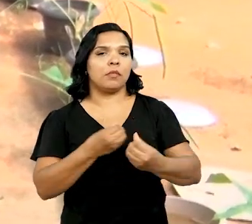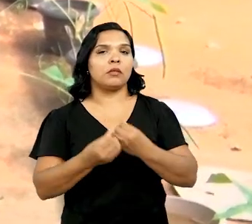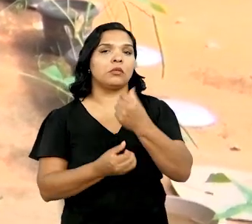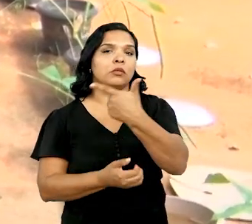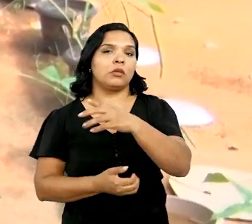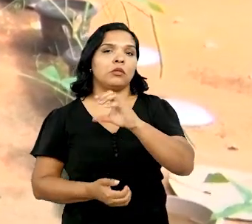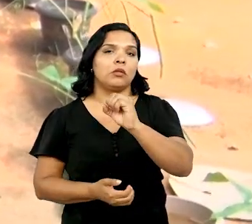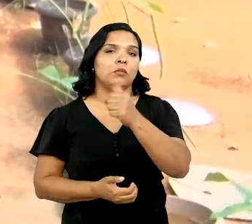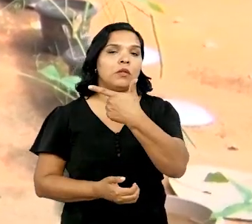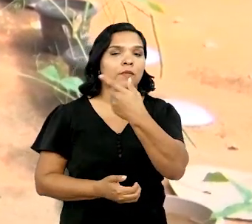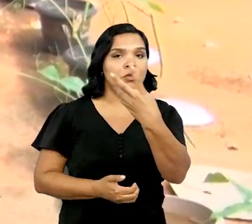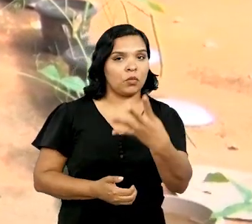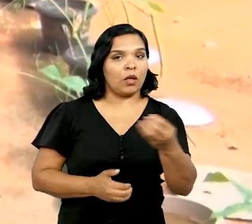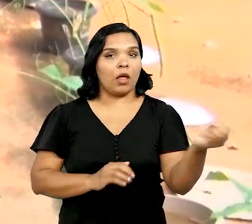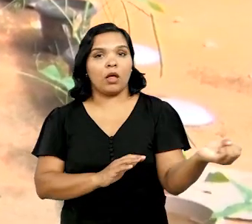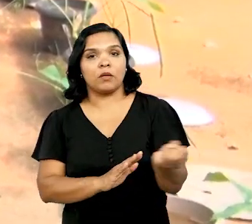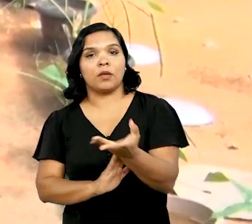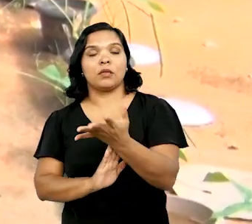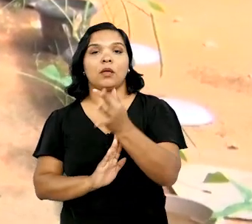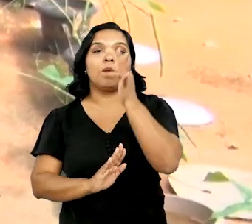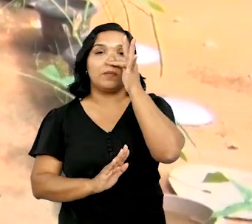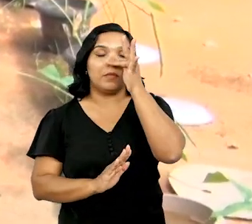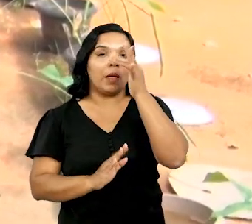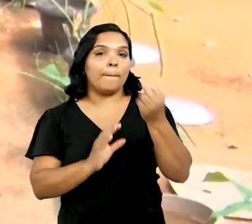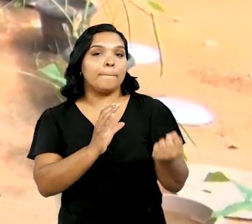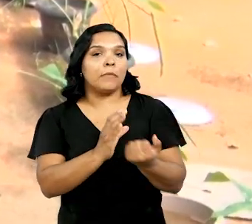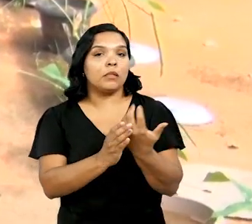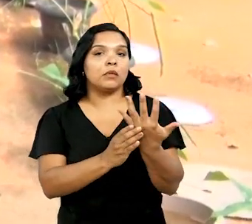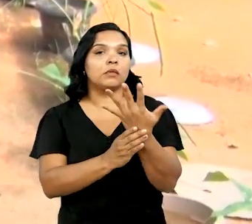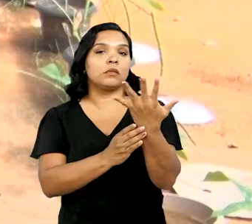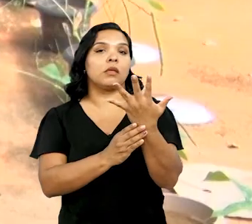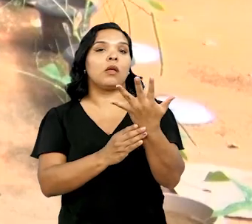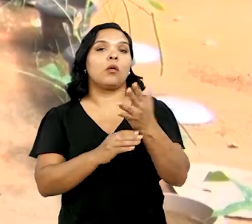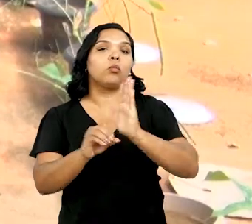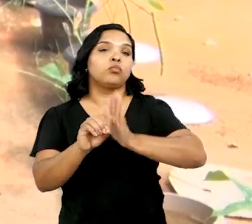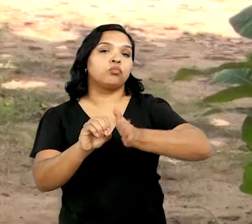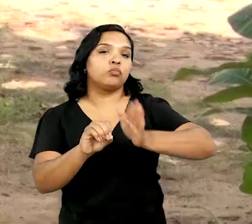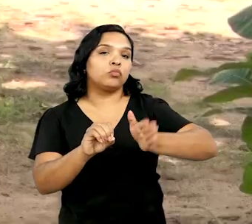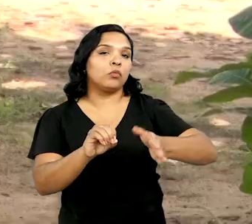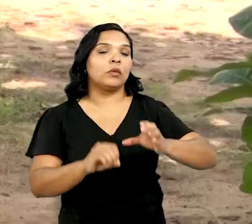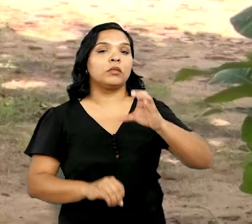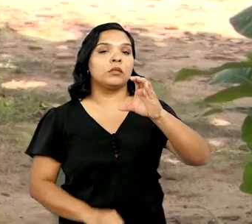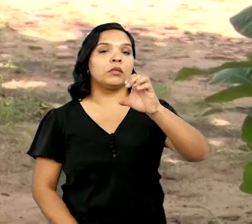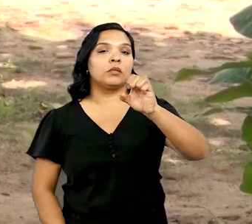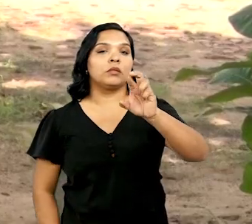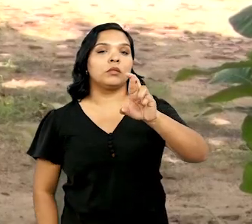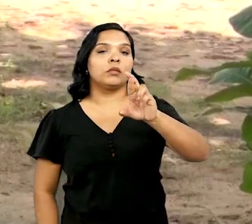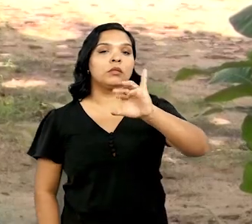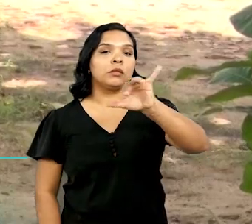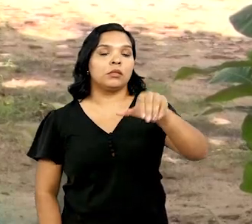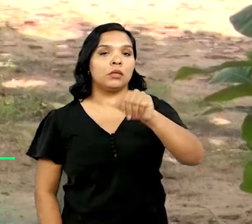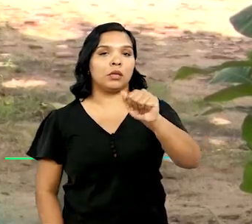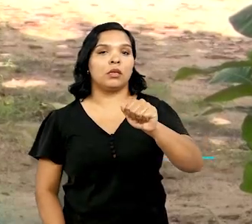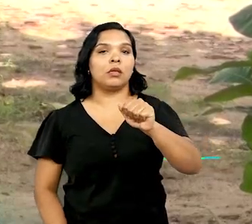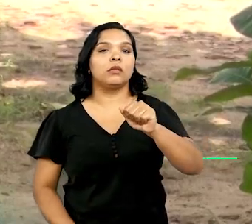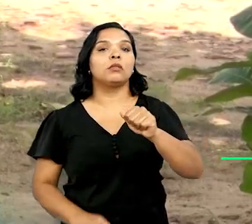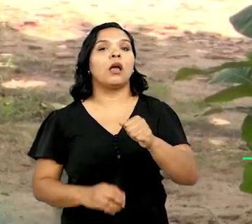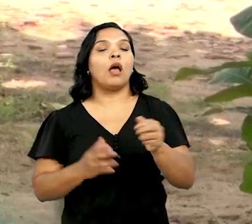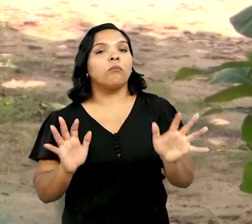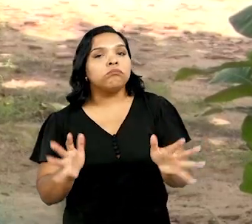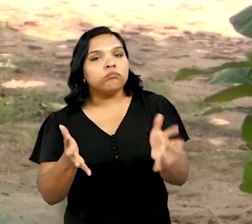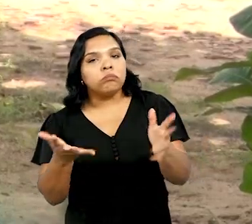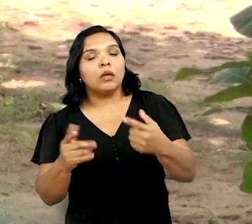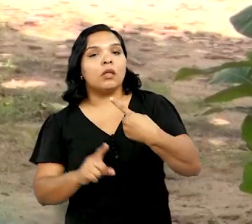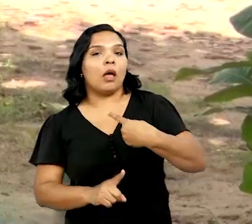2024, com a inovação da plantação do tomate cereja. Estudar possibilidades de cultivo para o aumento